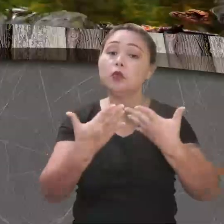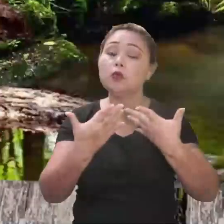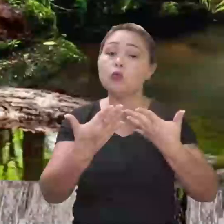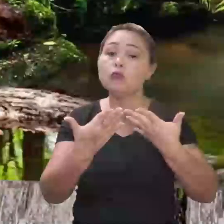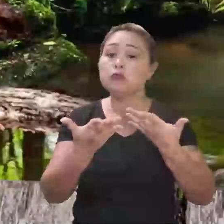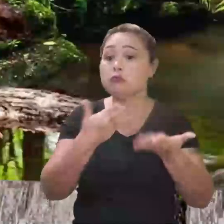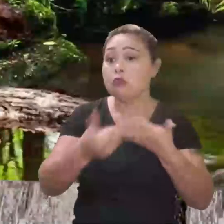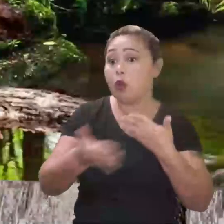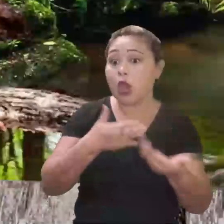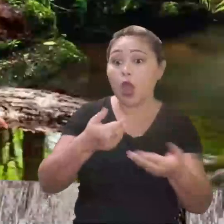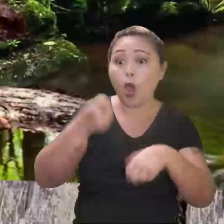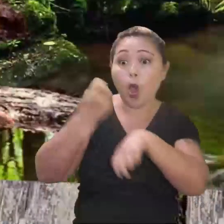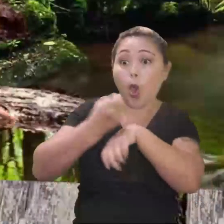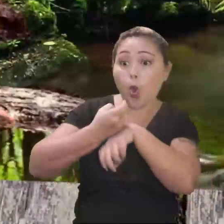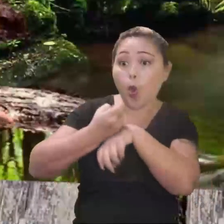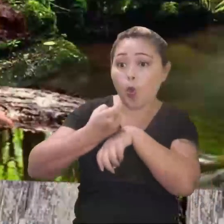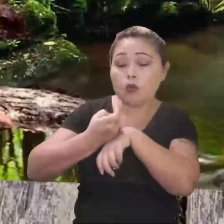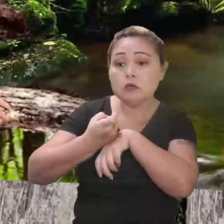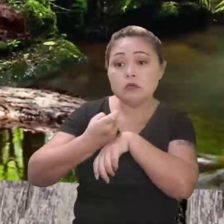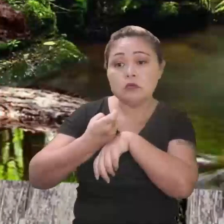Qualquer